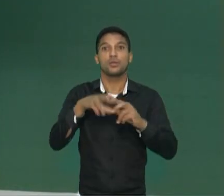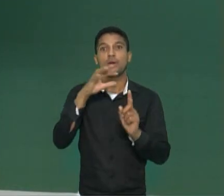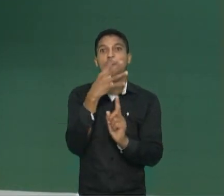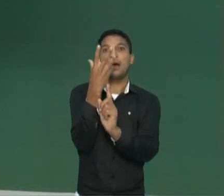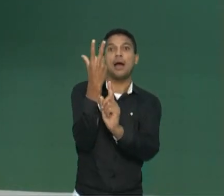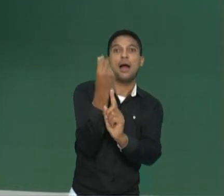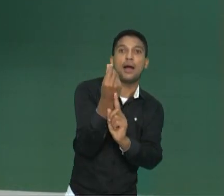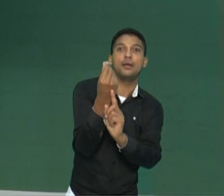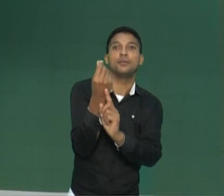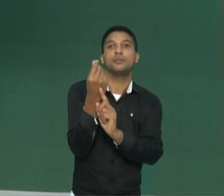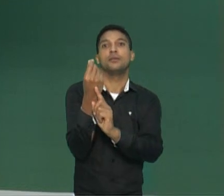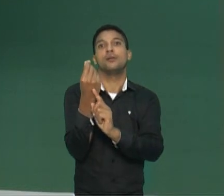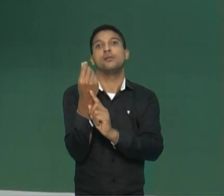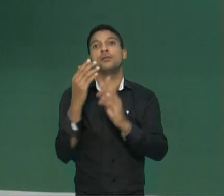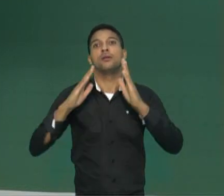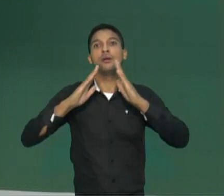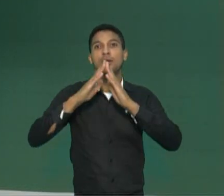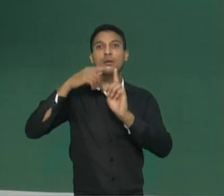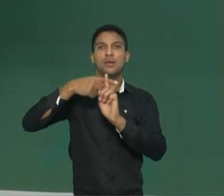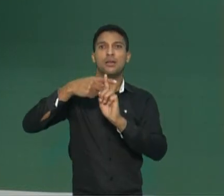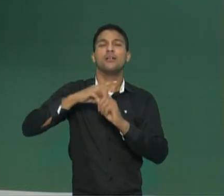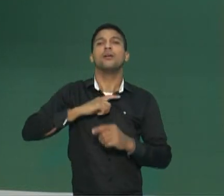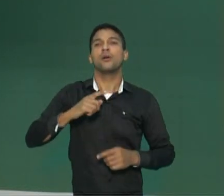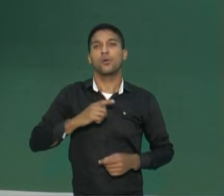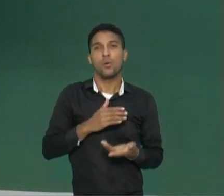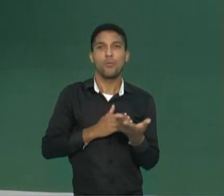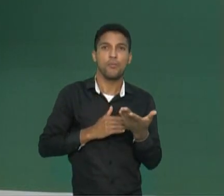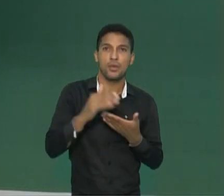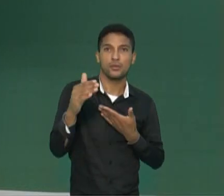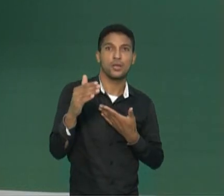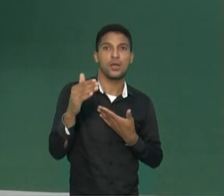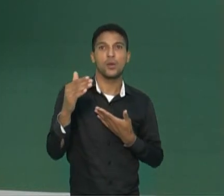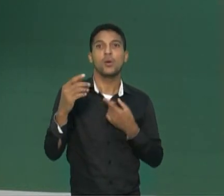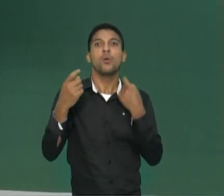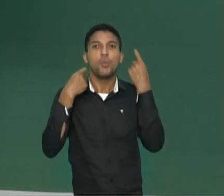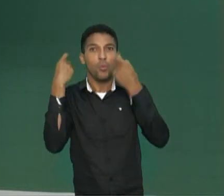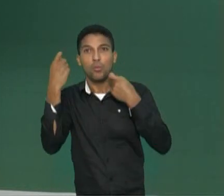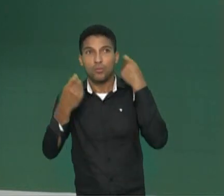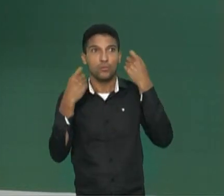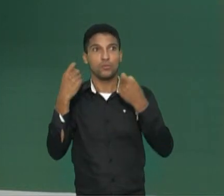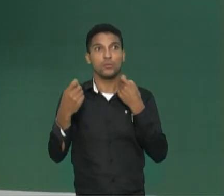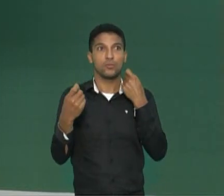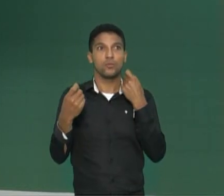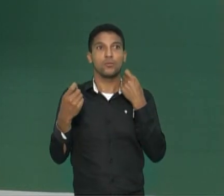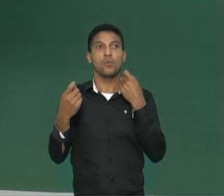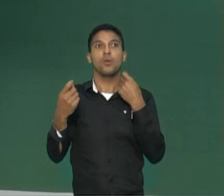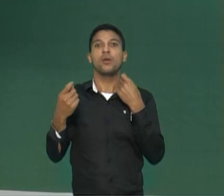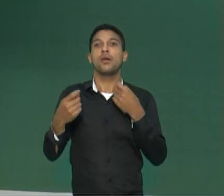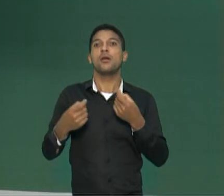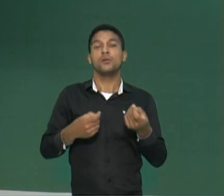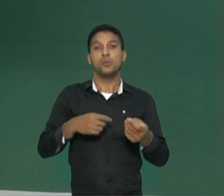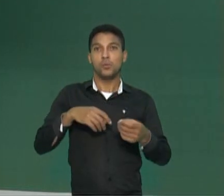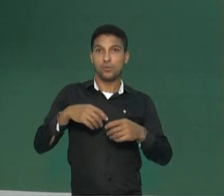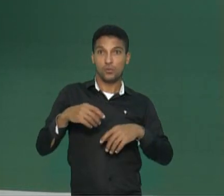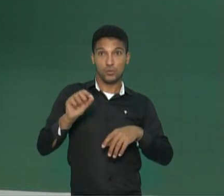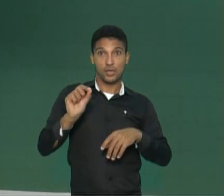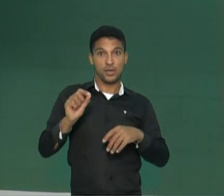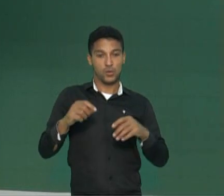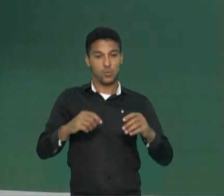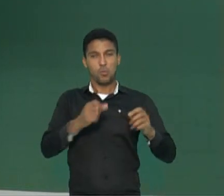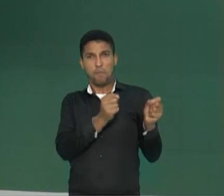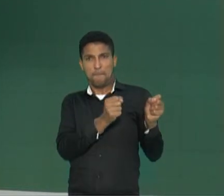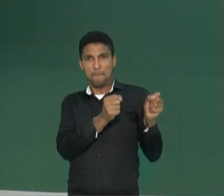gente tinha visto até então. Por quê? Porque ele estava preocupado com outra coisa aqui, tá? Ele estava preocupado em tomar o poder,